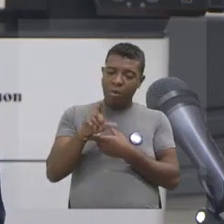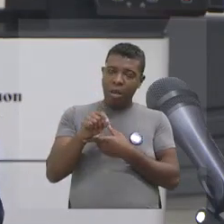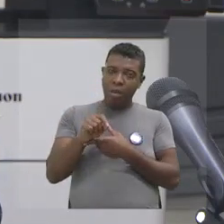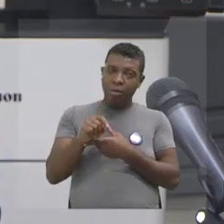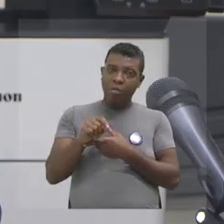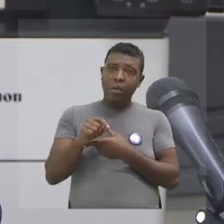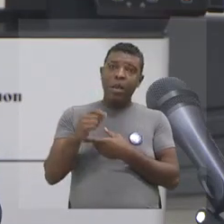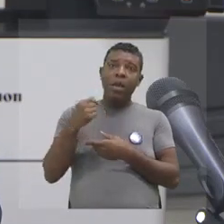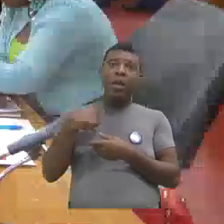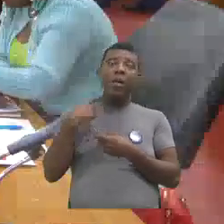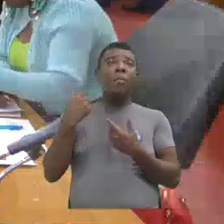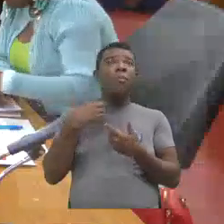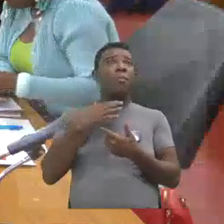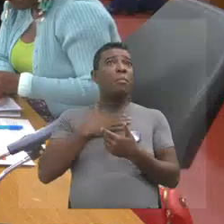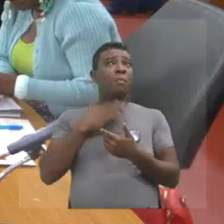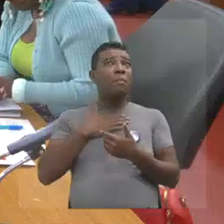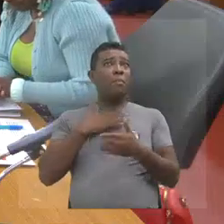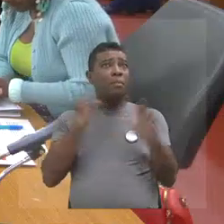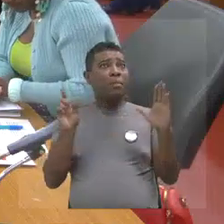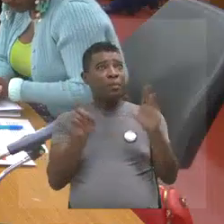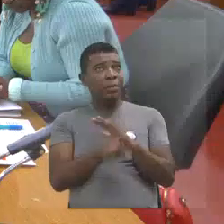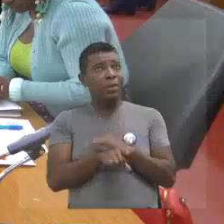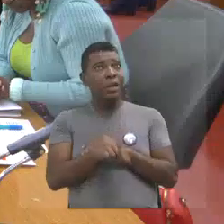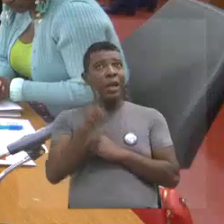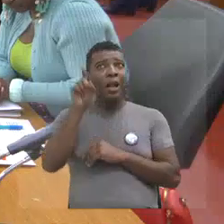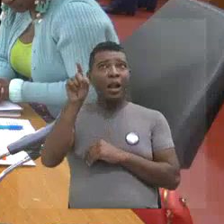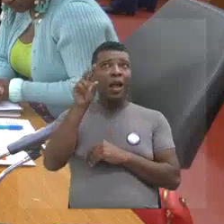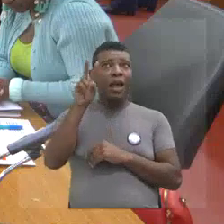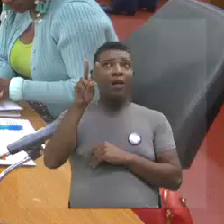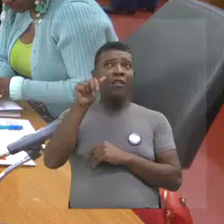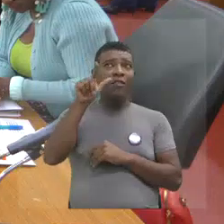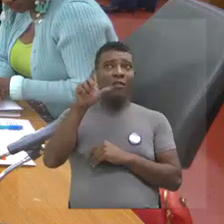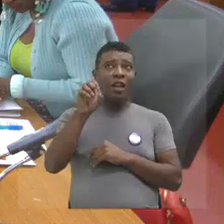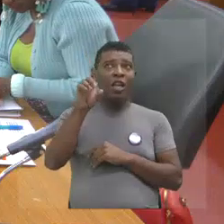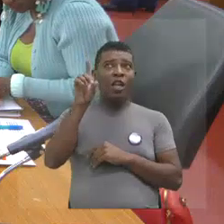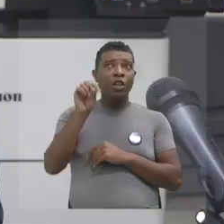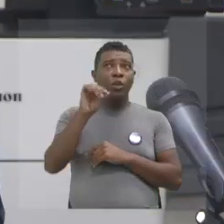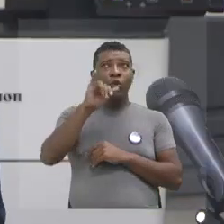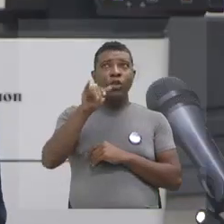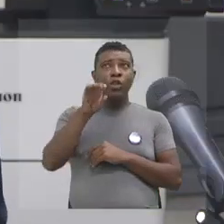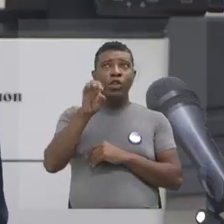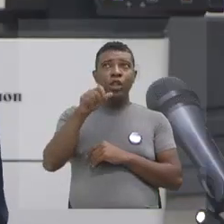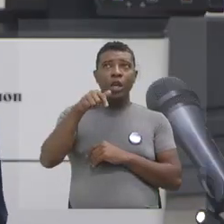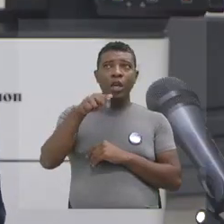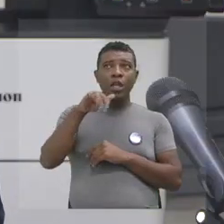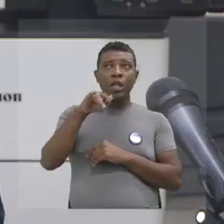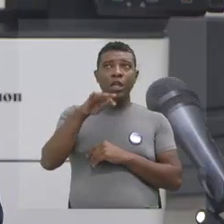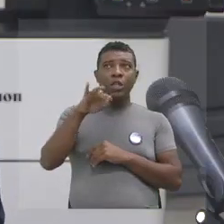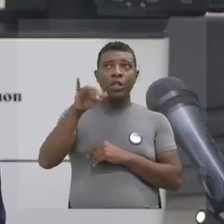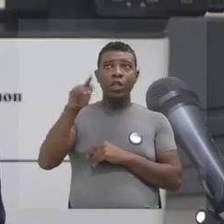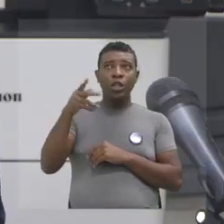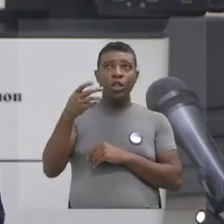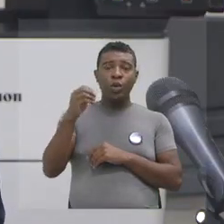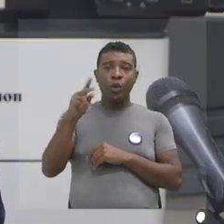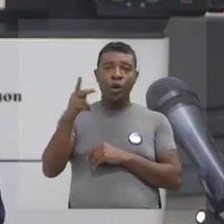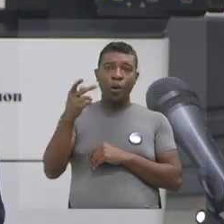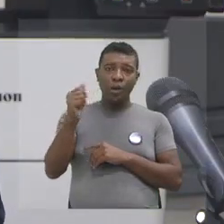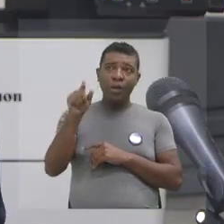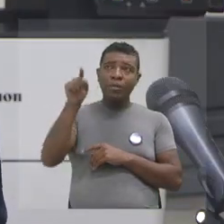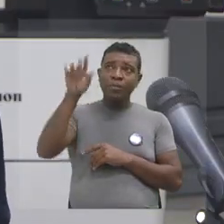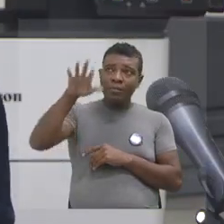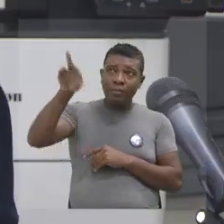Jequitinhonha eu tenho uma grande equipe No meu gabinete que são moradores do Vale fácil política no Vale